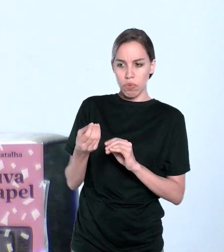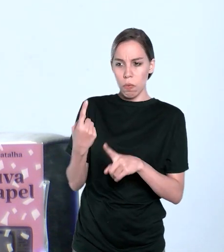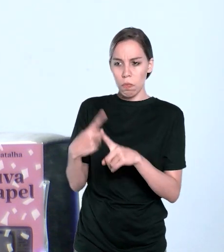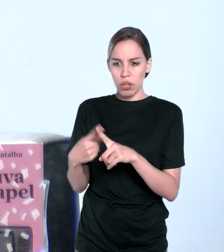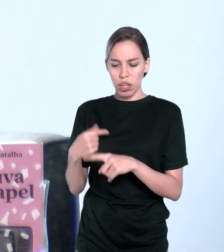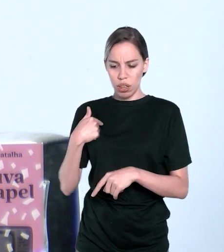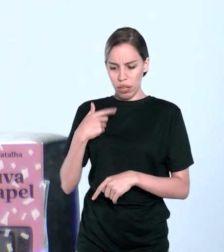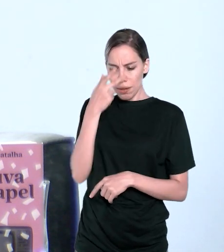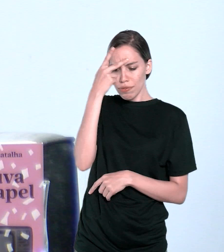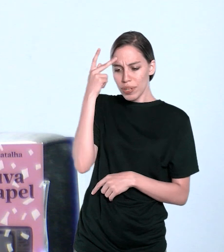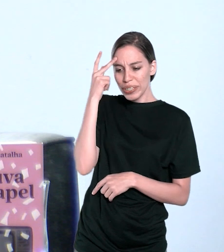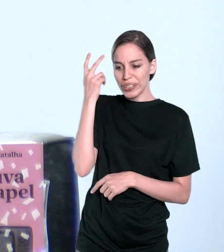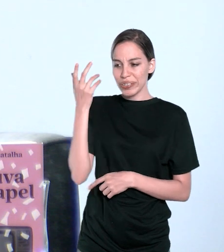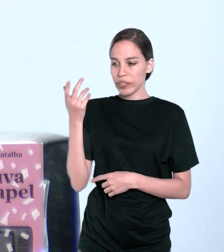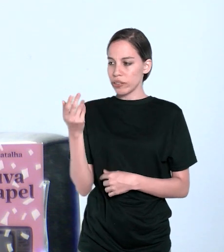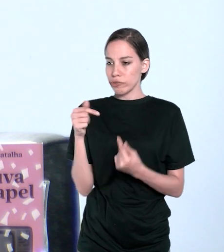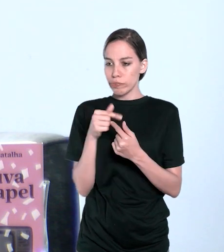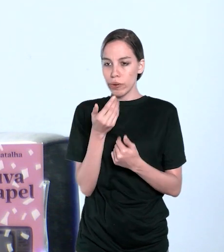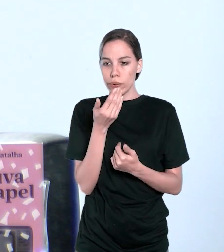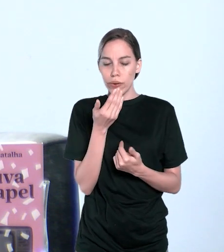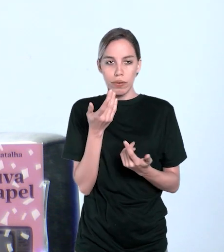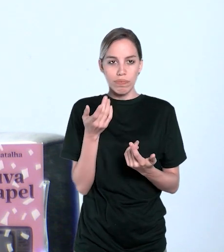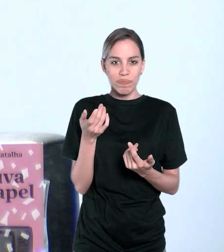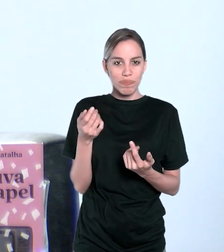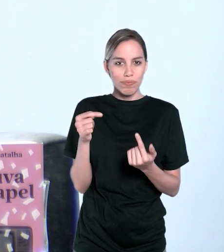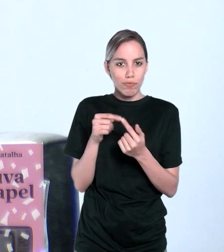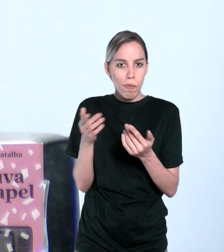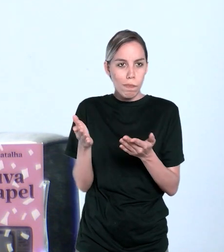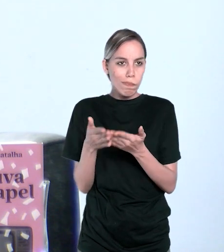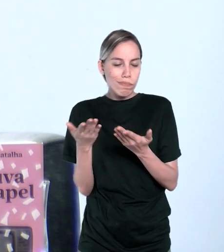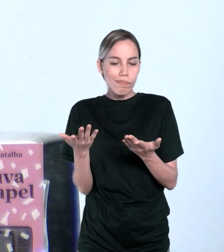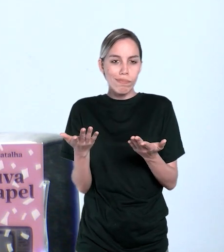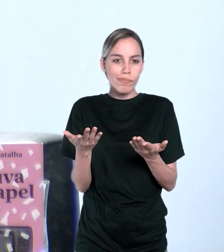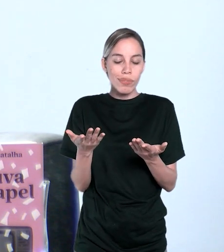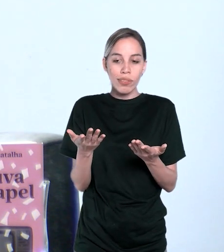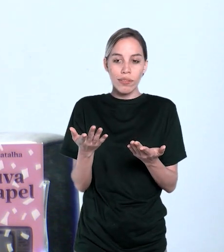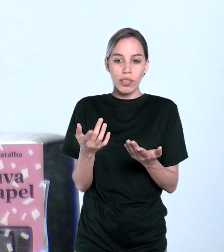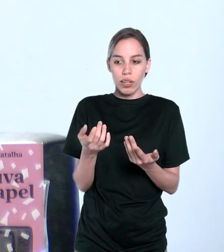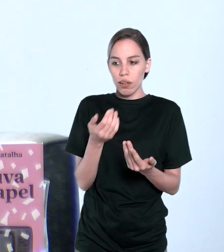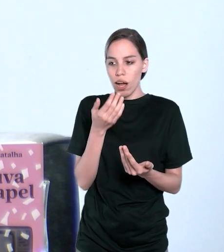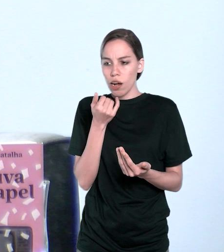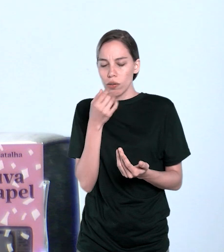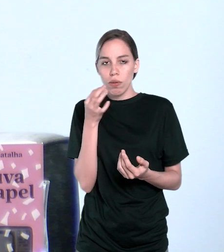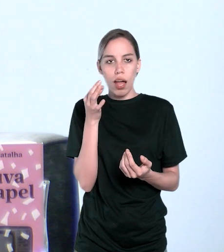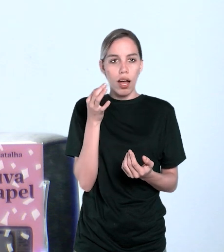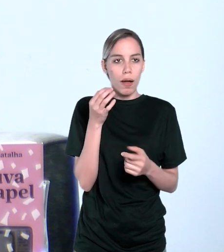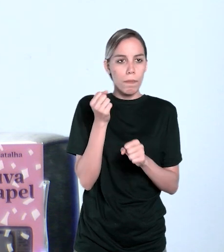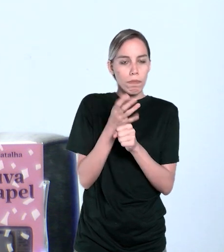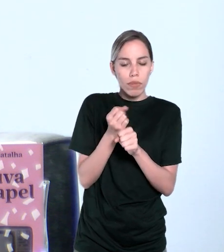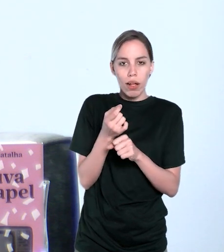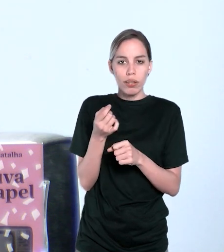de classe média, criada com bife, batata frita, colégio de freira e todas essas coisas, e, de repente, eu estava na redação do jornal O Dia,